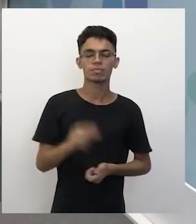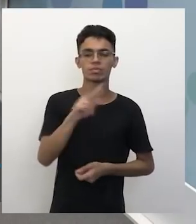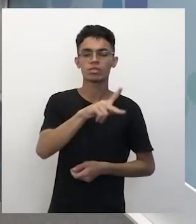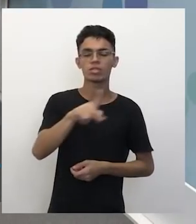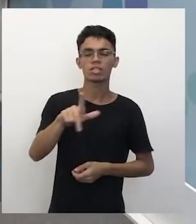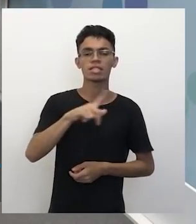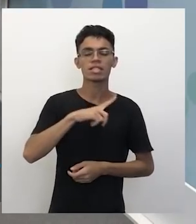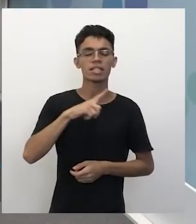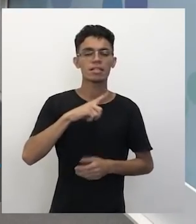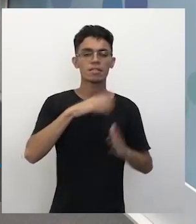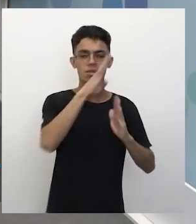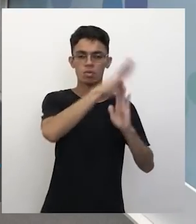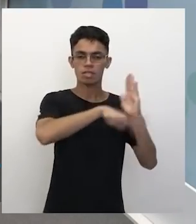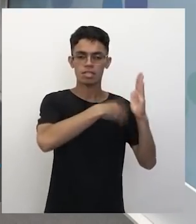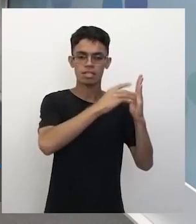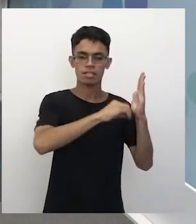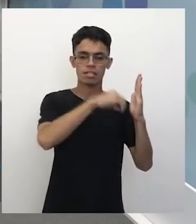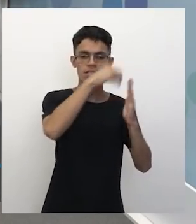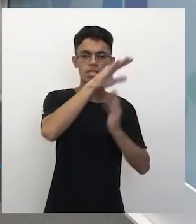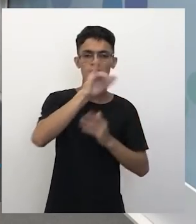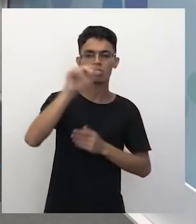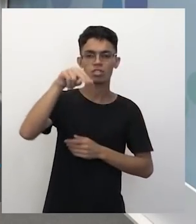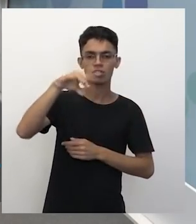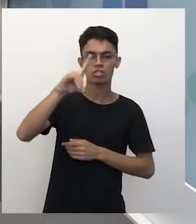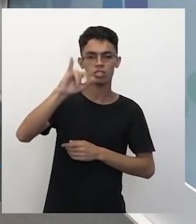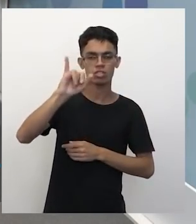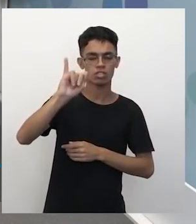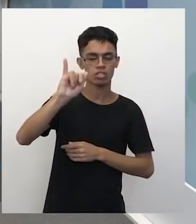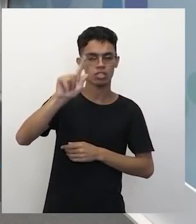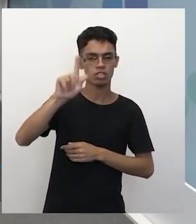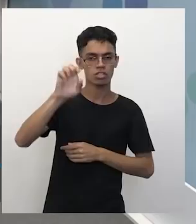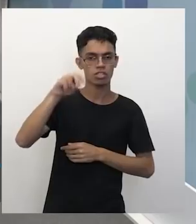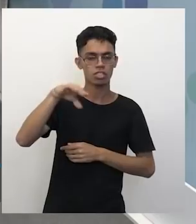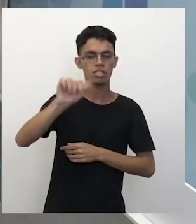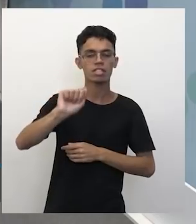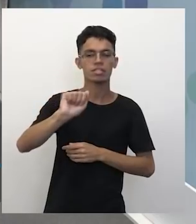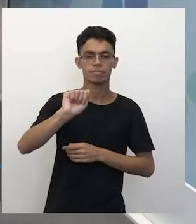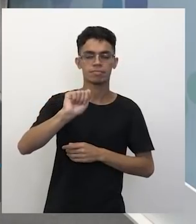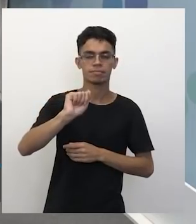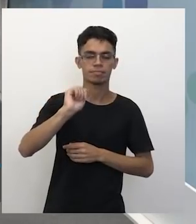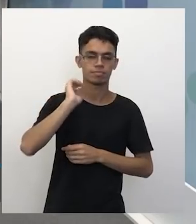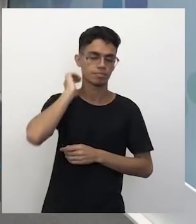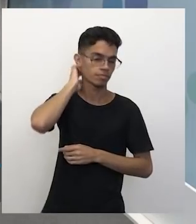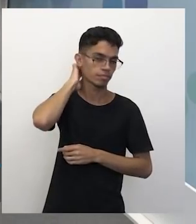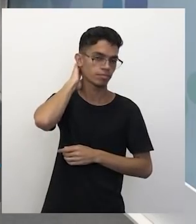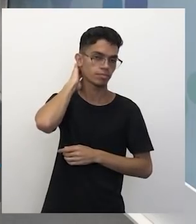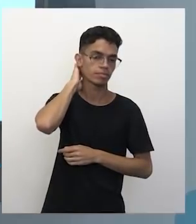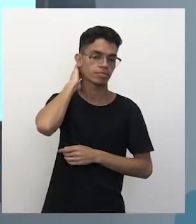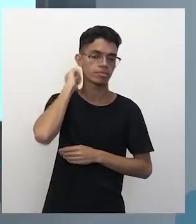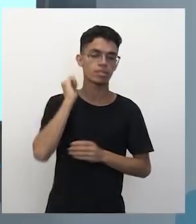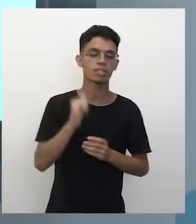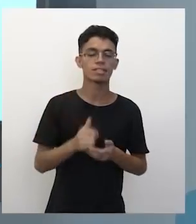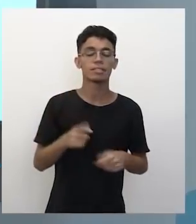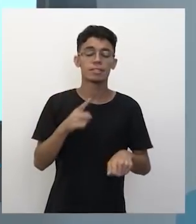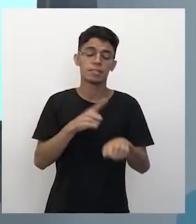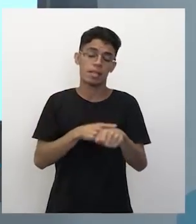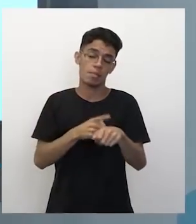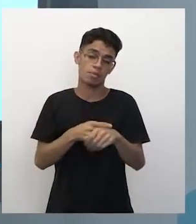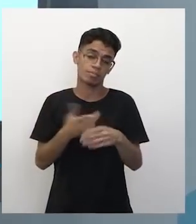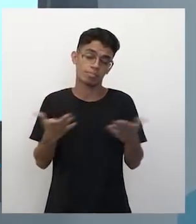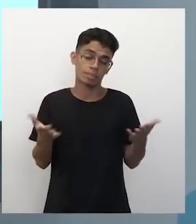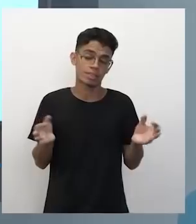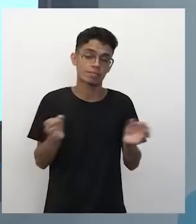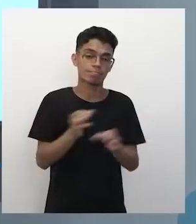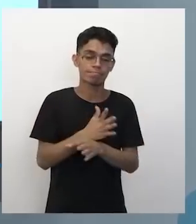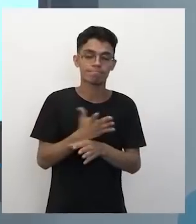calendário indígena. Indígena, que é o que nós falamos, que é o calendário indígena. Bom, nosso tempo acabou, né? Nosso